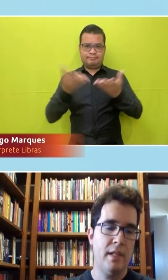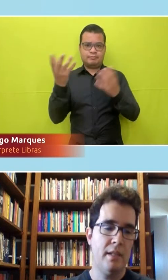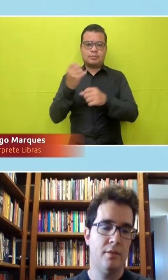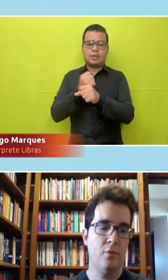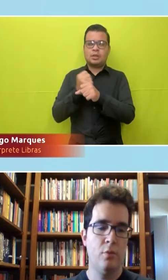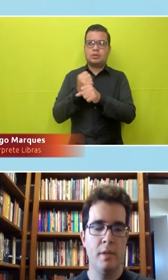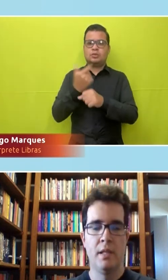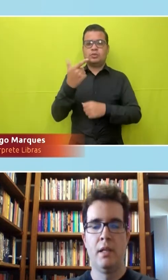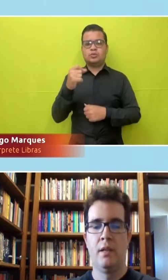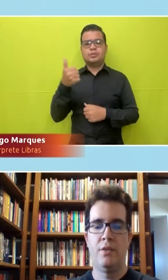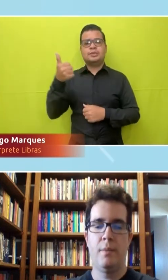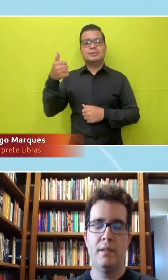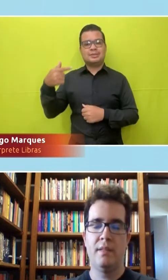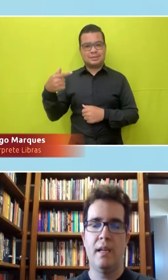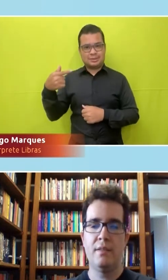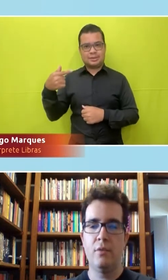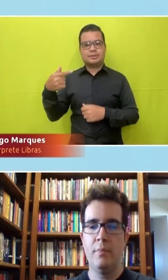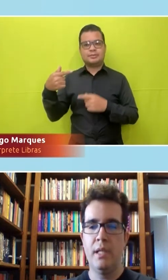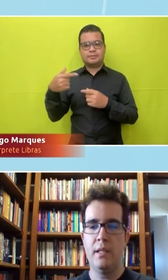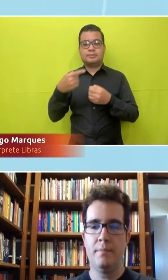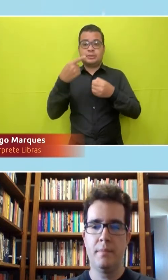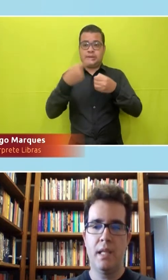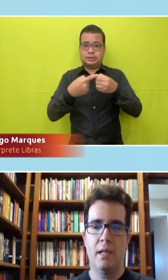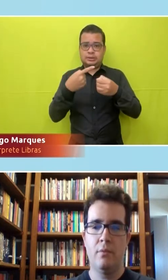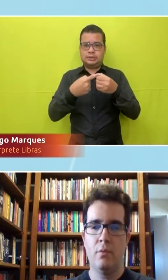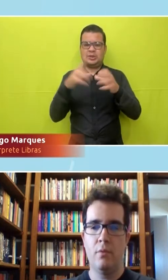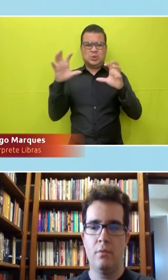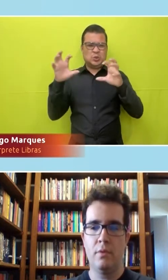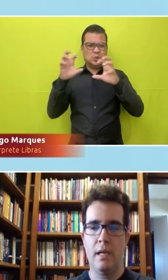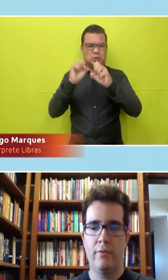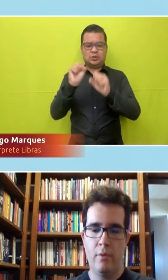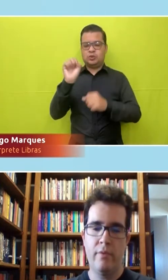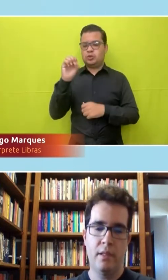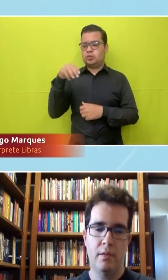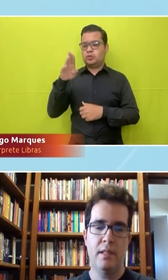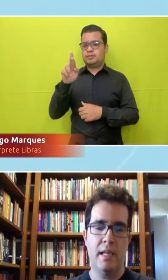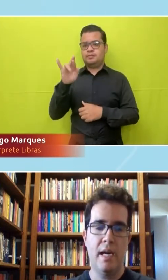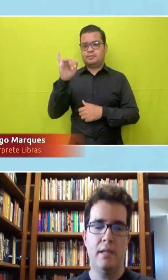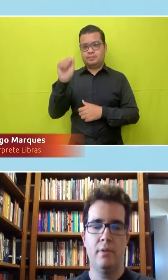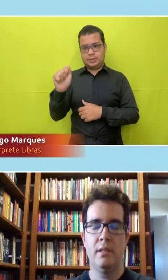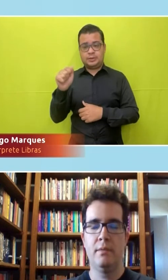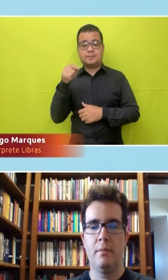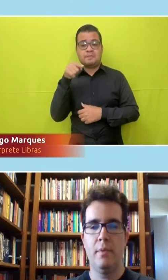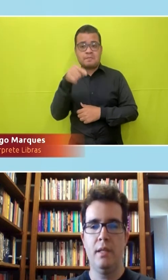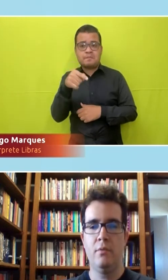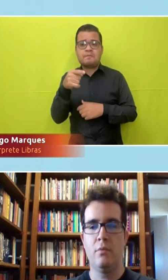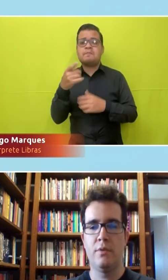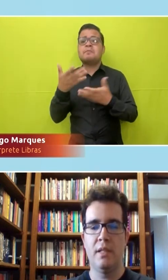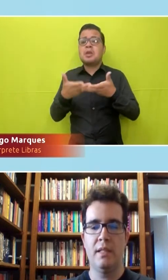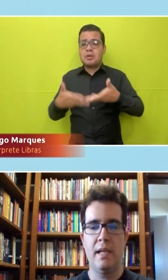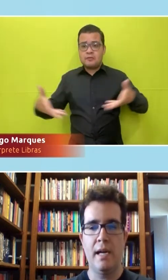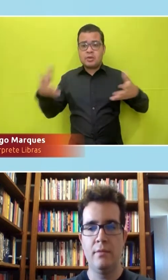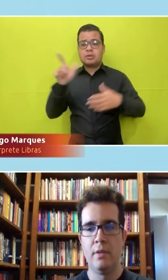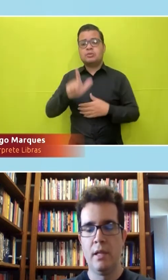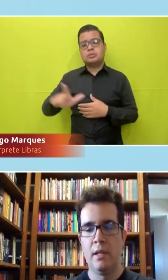2017, na verdade, desculpa, chamado Cidade Sombria, que era foi um evento literário, né, também,